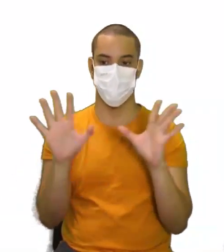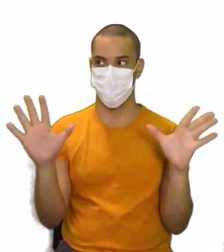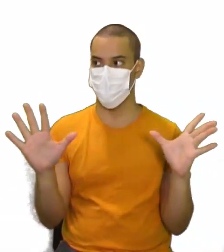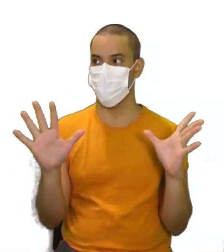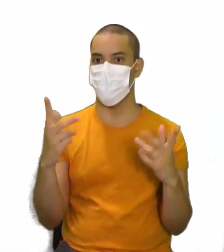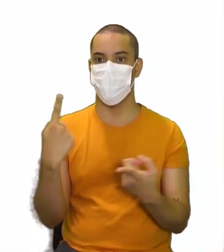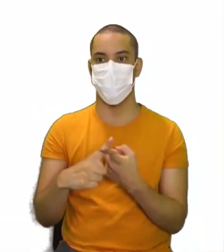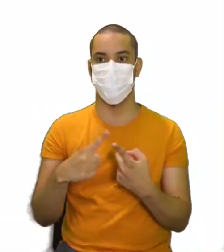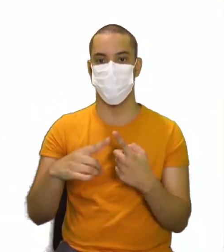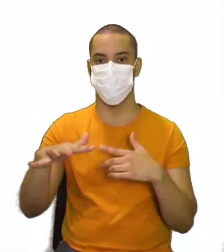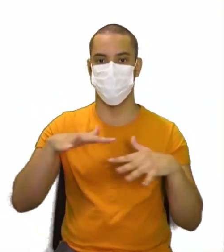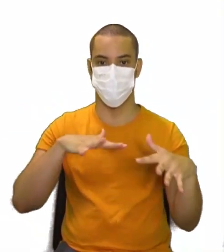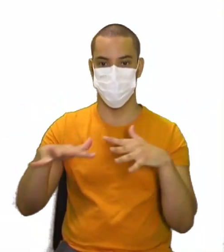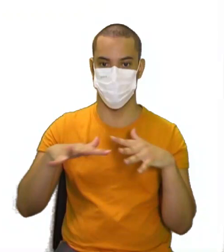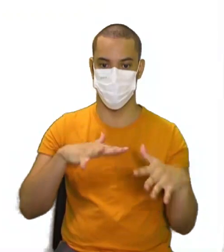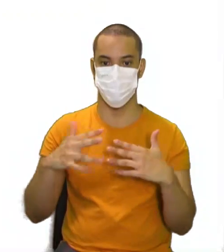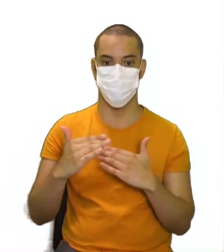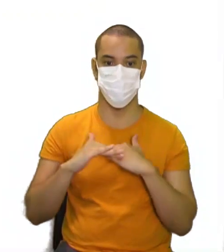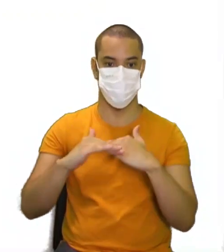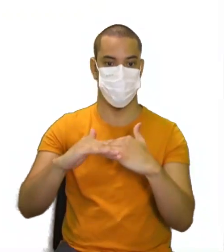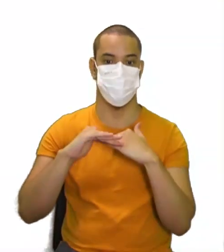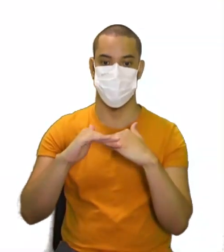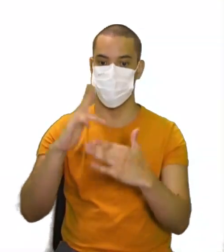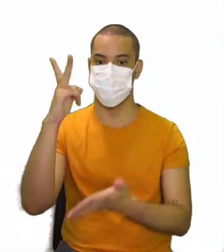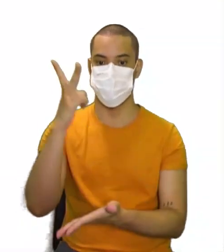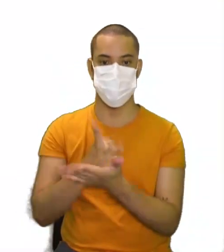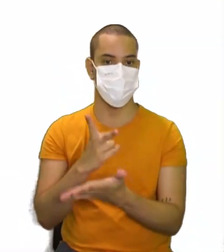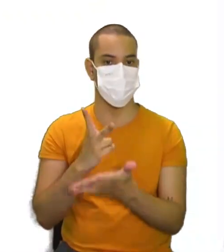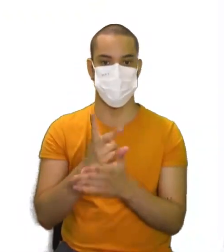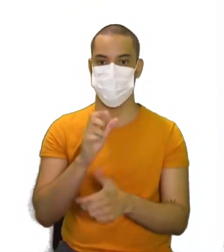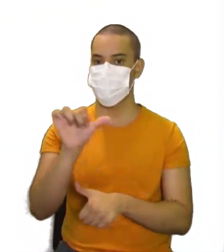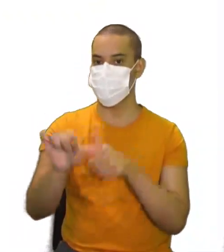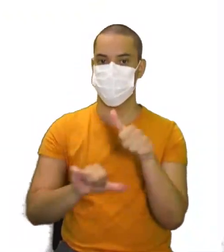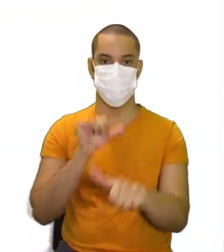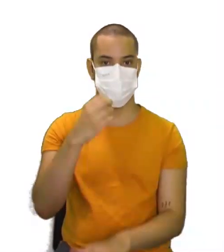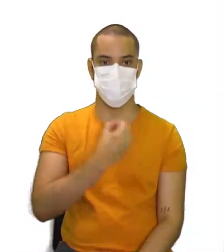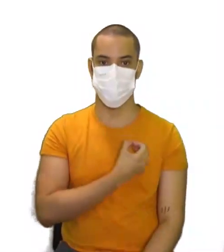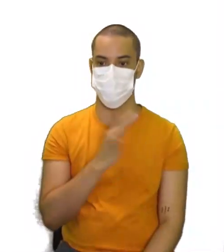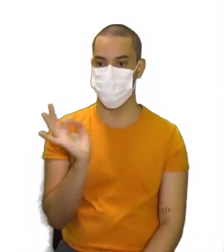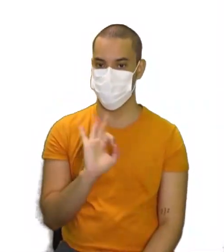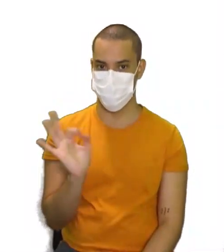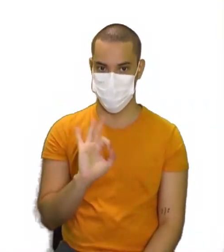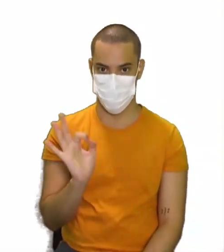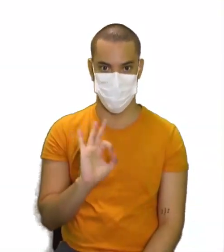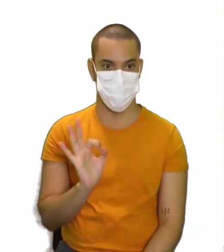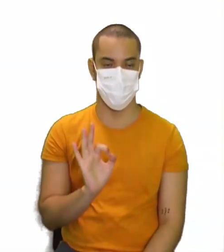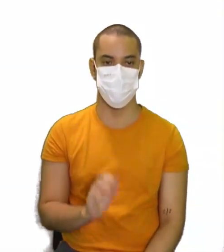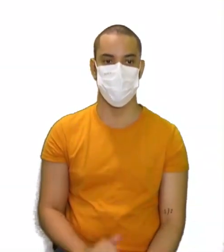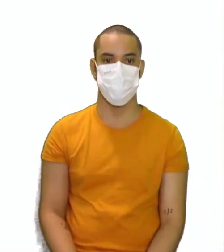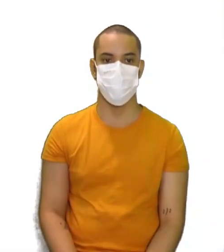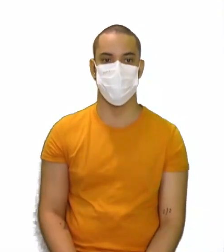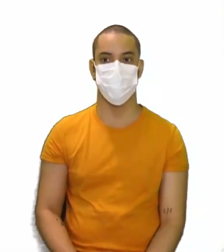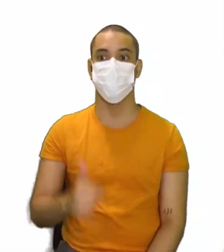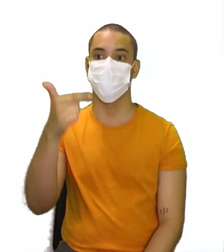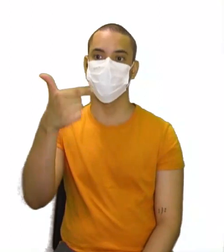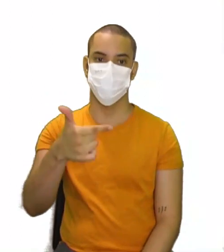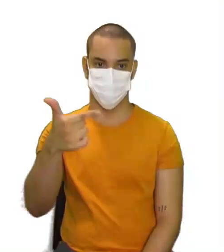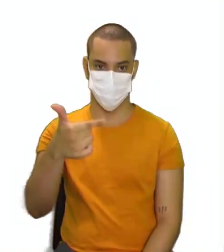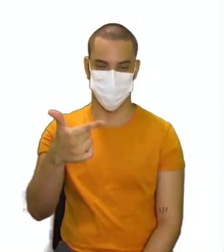com movimento retilíneo e uniforme, sem mudar a velocidade, nem direção. Segundo